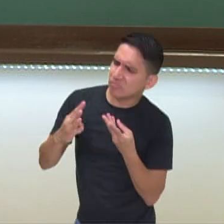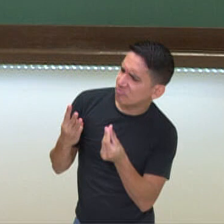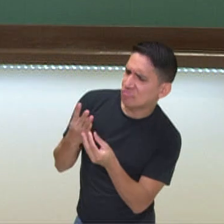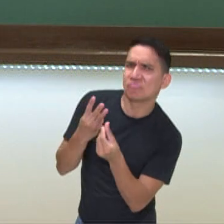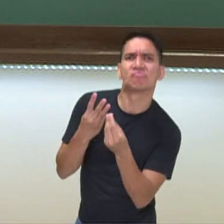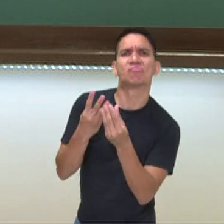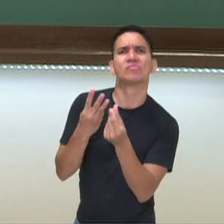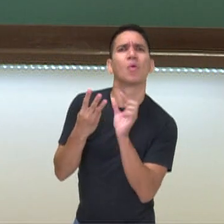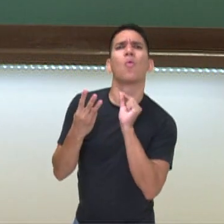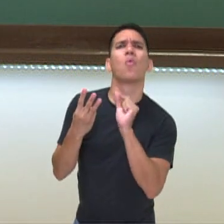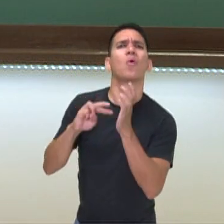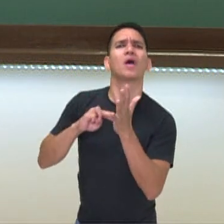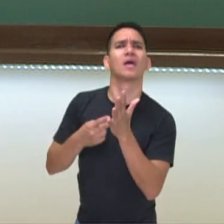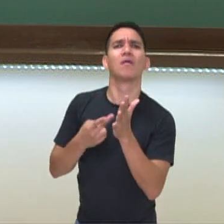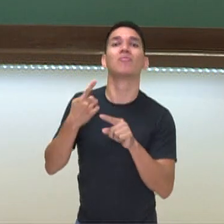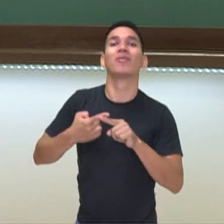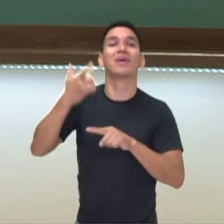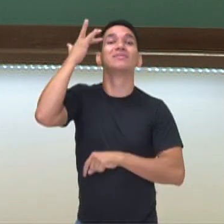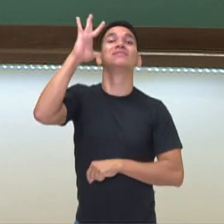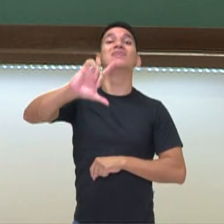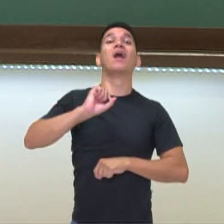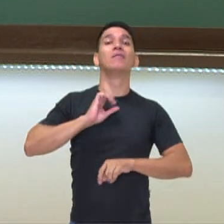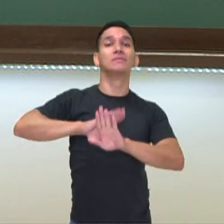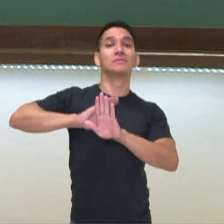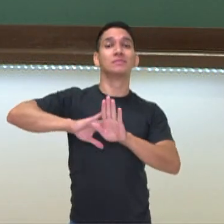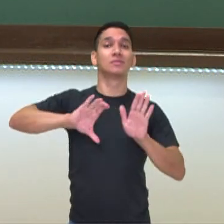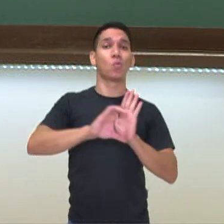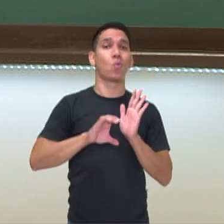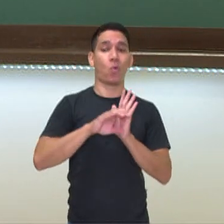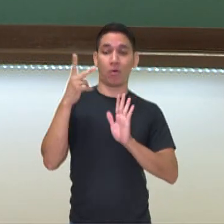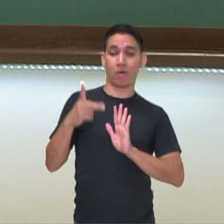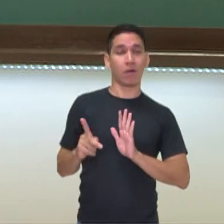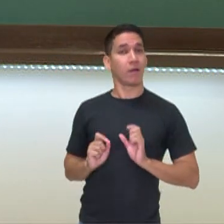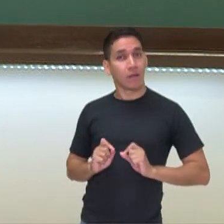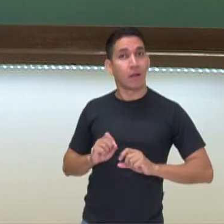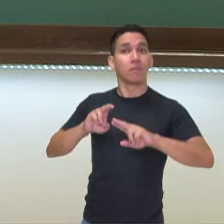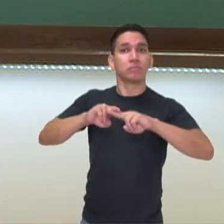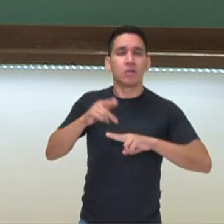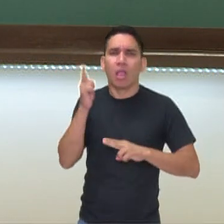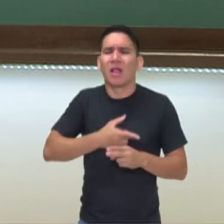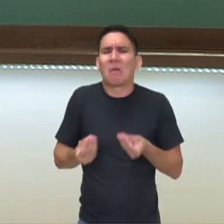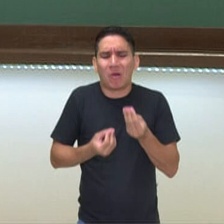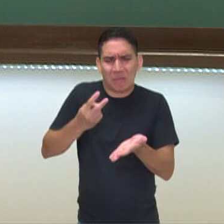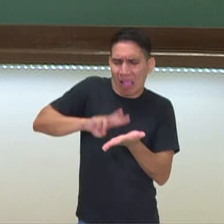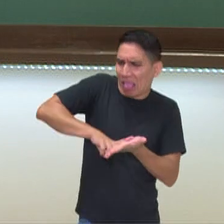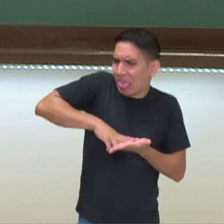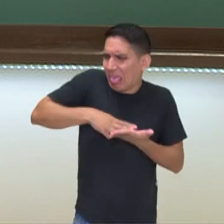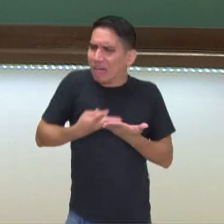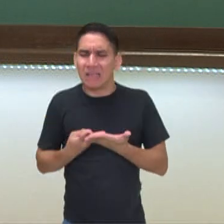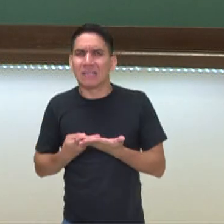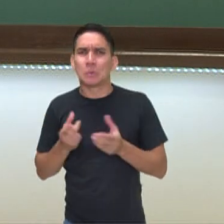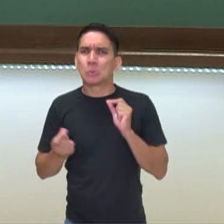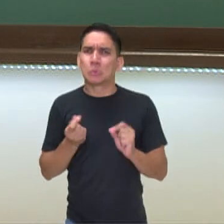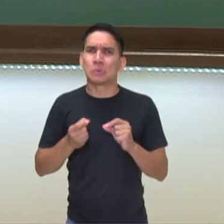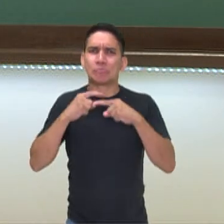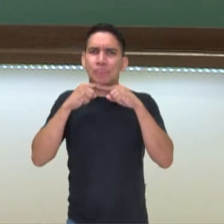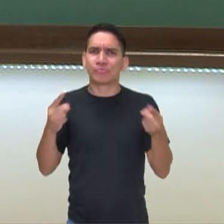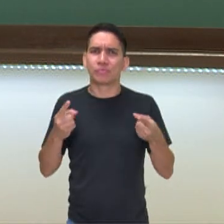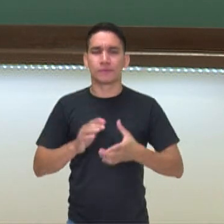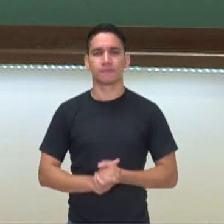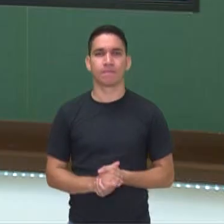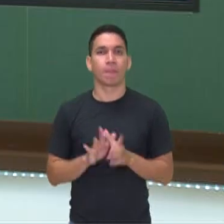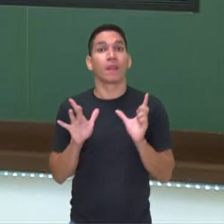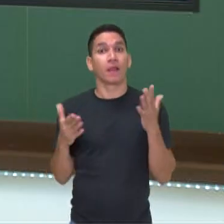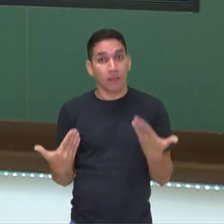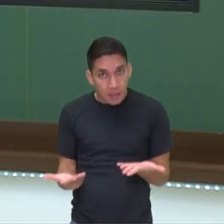entendê-la, pois ele não dispunha da tecnologia necessária para realizar a decodificação daquela mensagem. E aí o